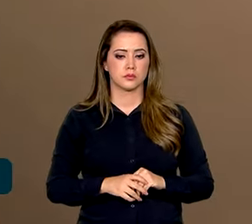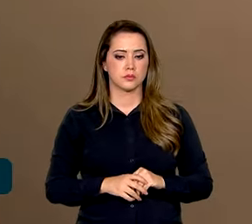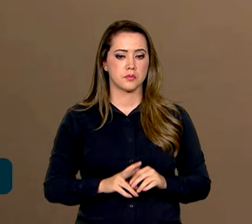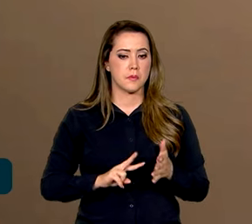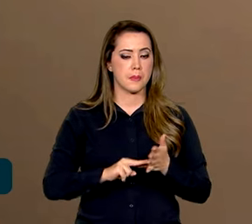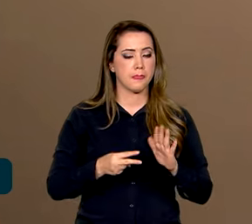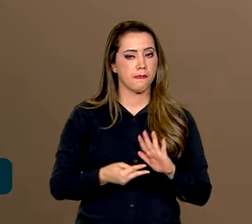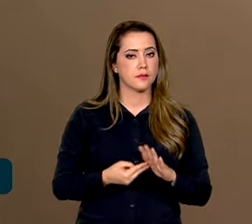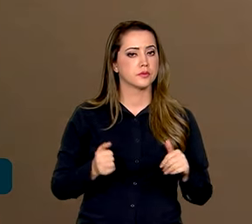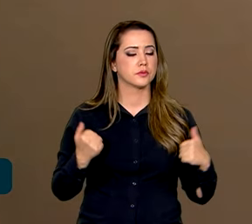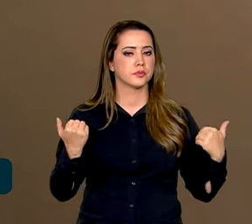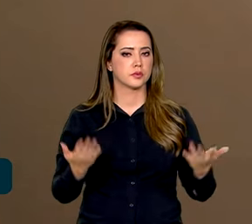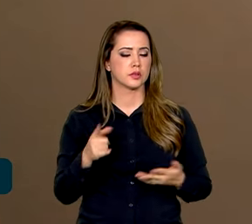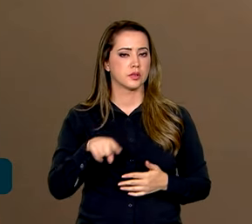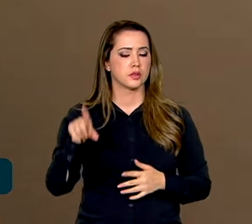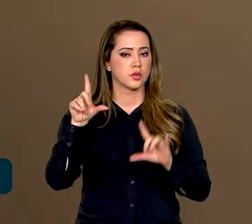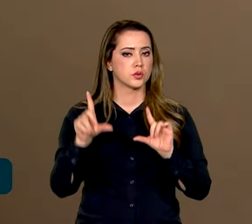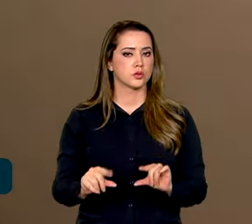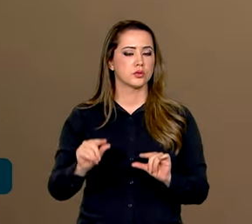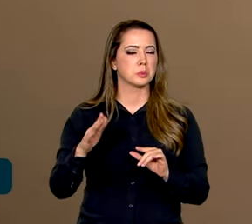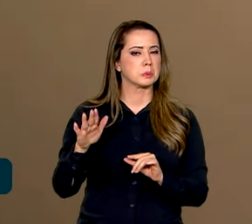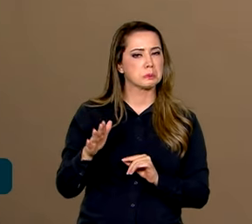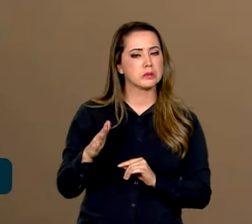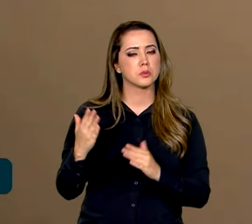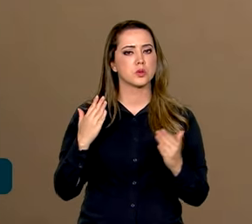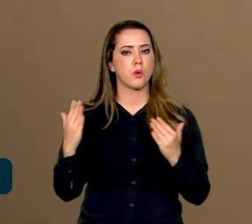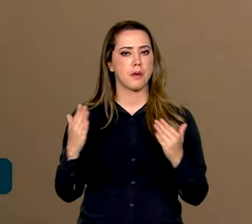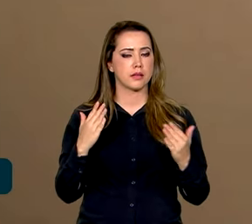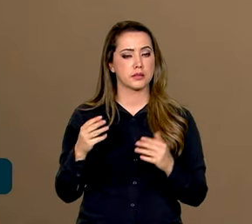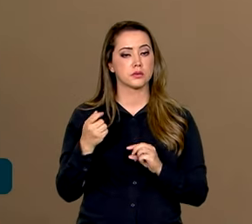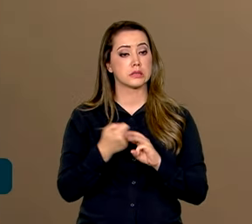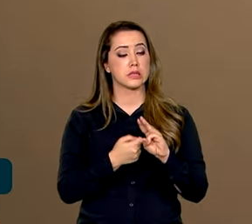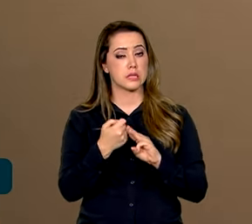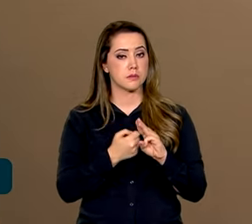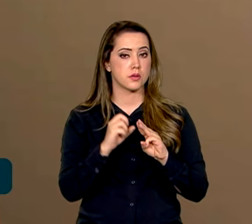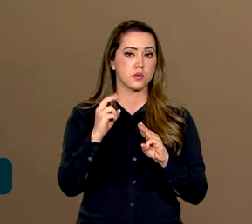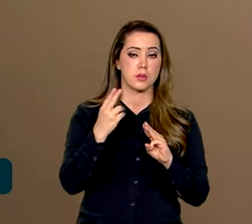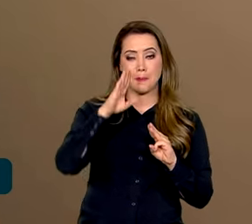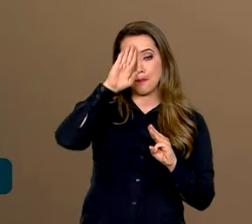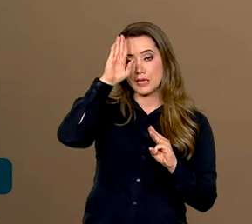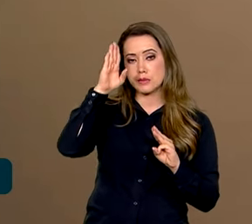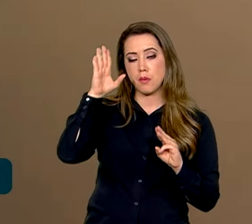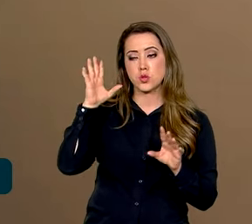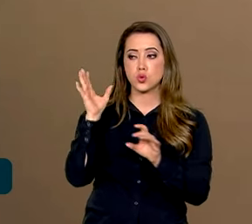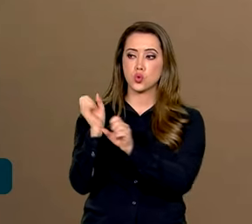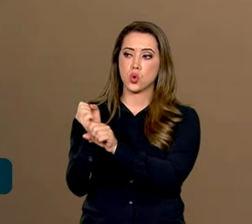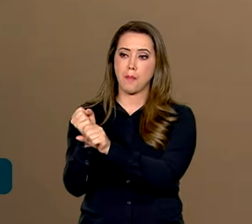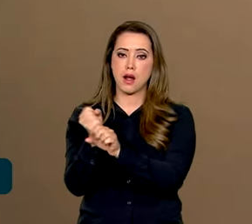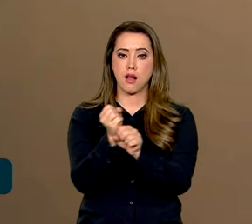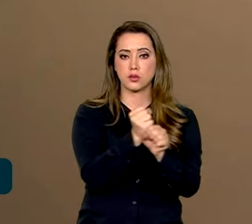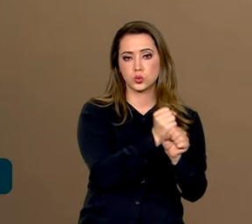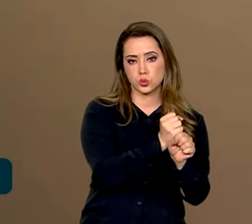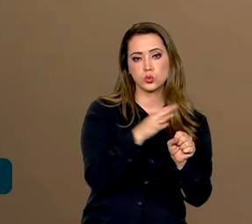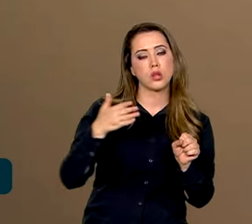Representa, portanto, uma queda, seja na comparação trimestral, né, e principalmente em relação ao ano